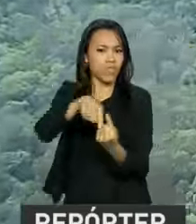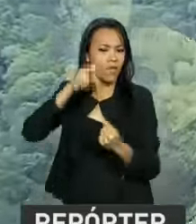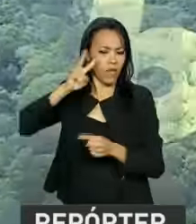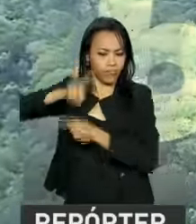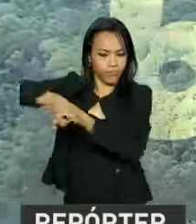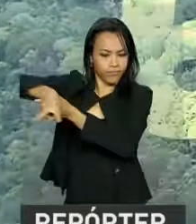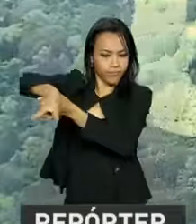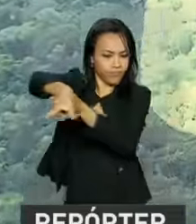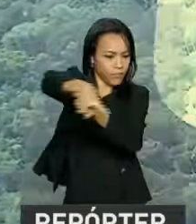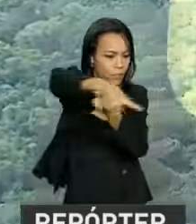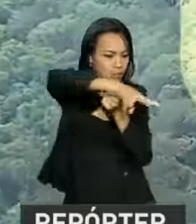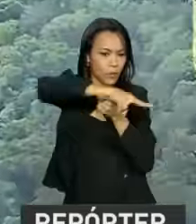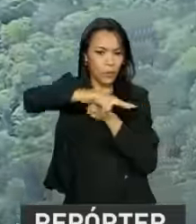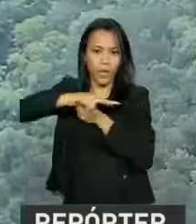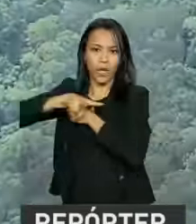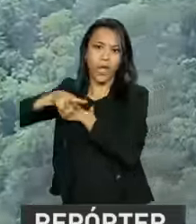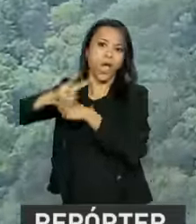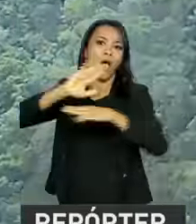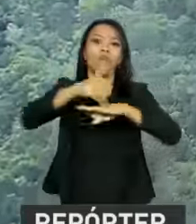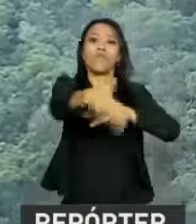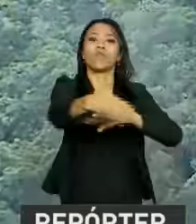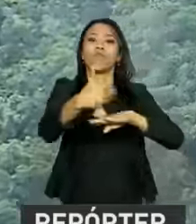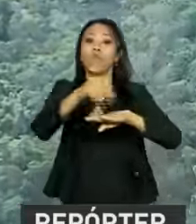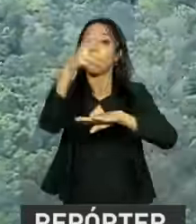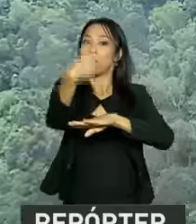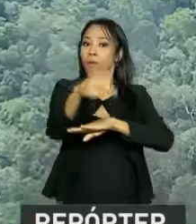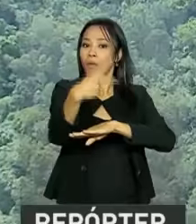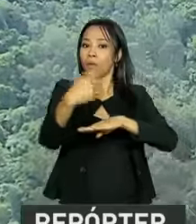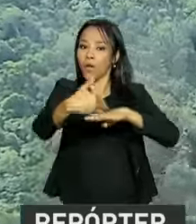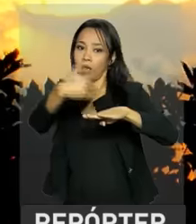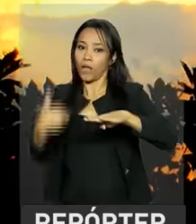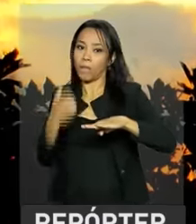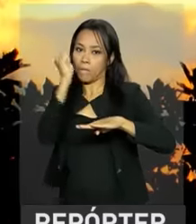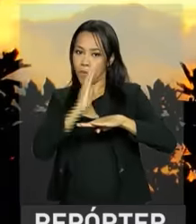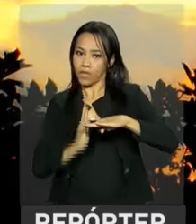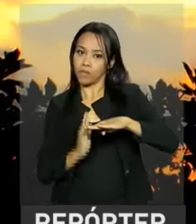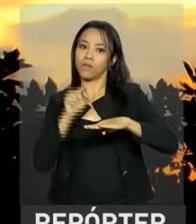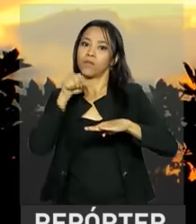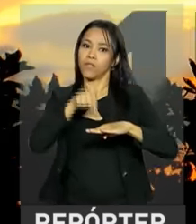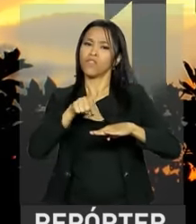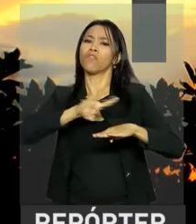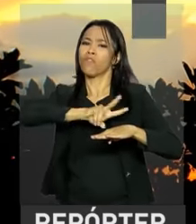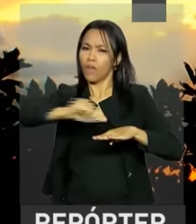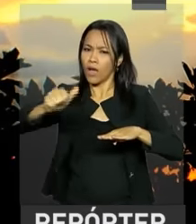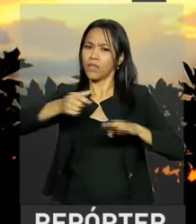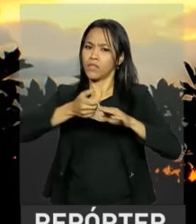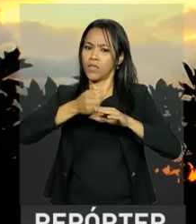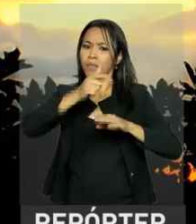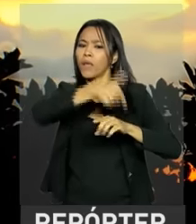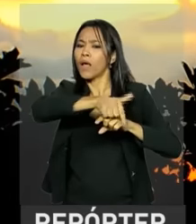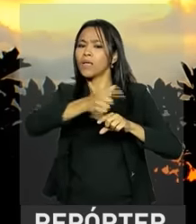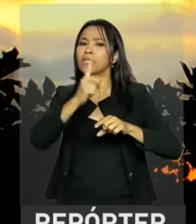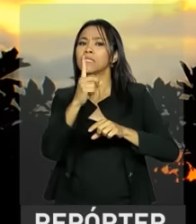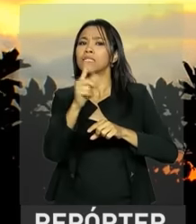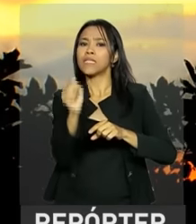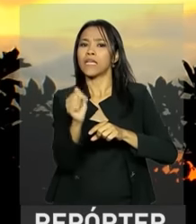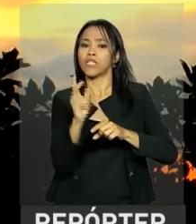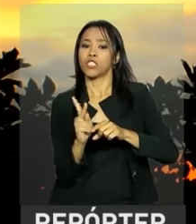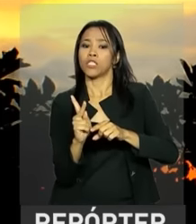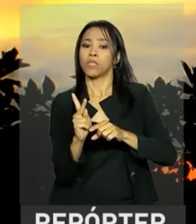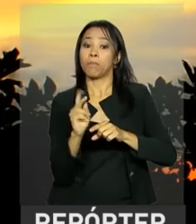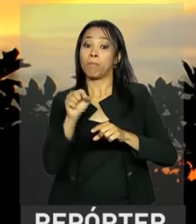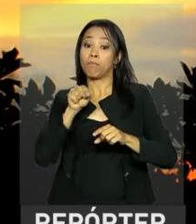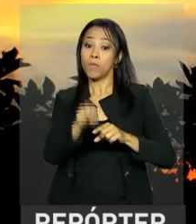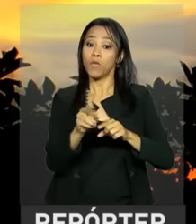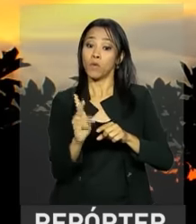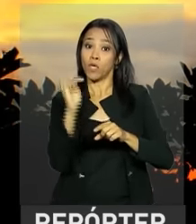de 600 Km da fronteira com o Paraguai o projeto será estendido para os quase 17.000 km de fronteira